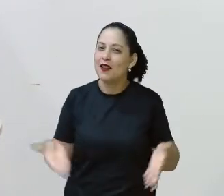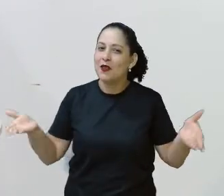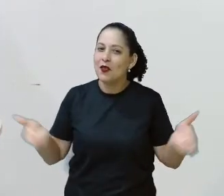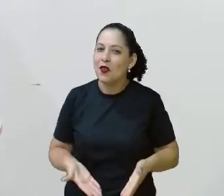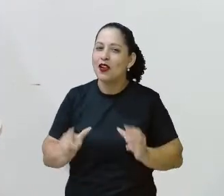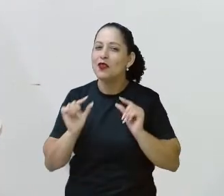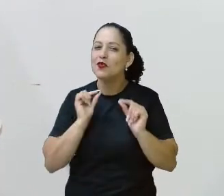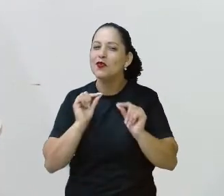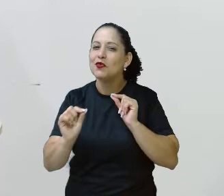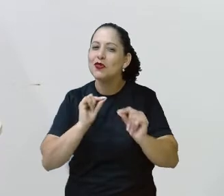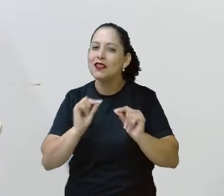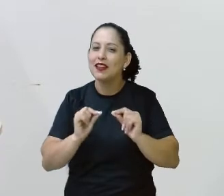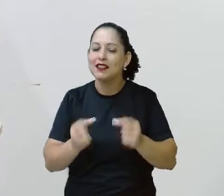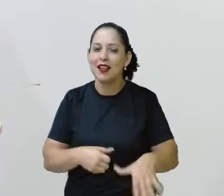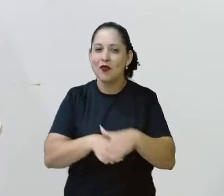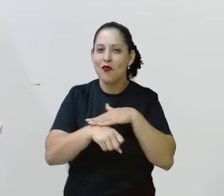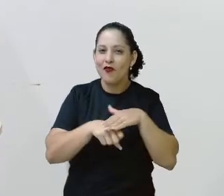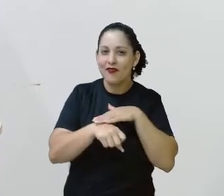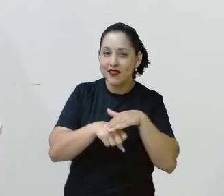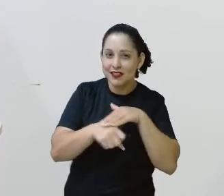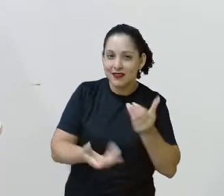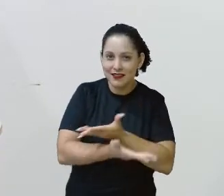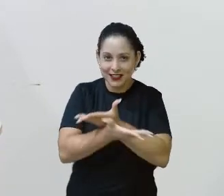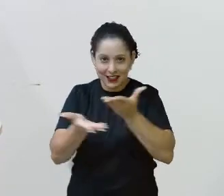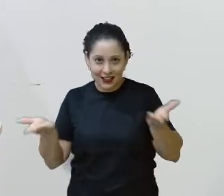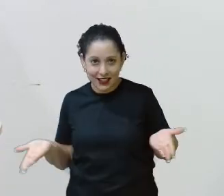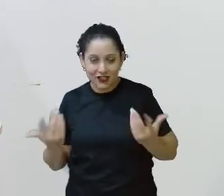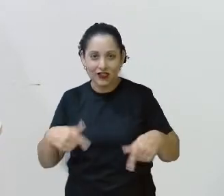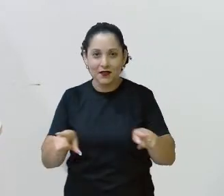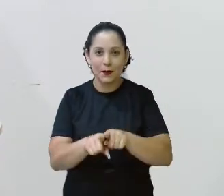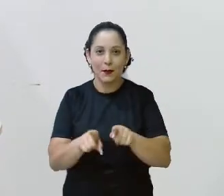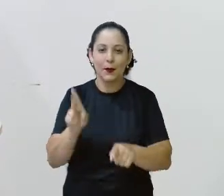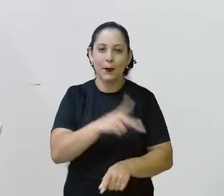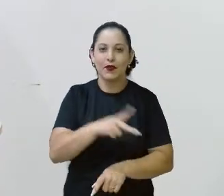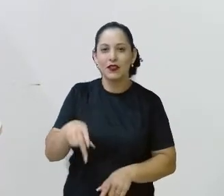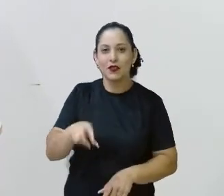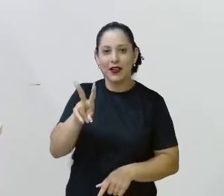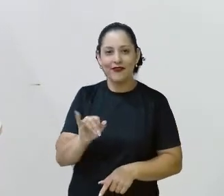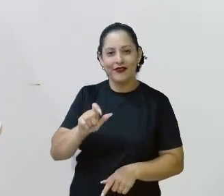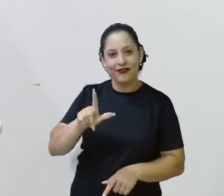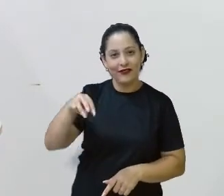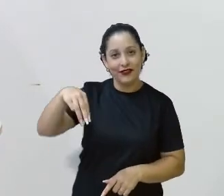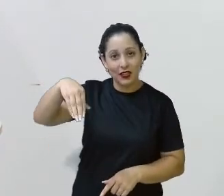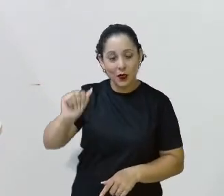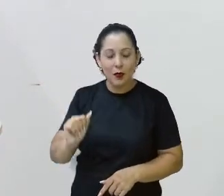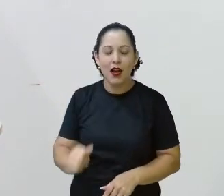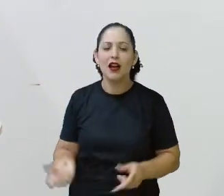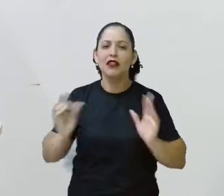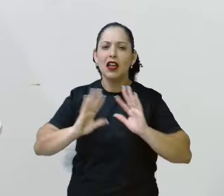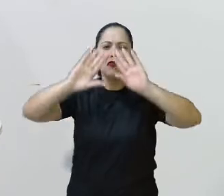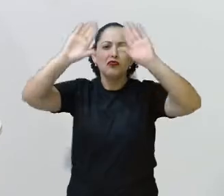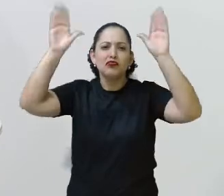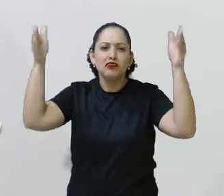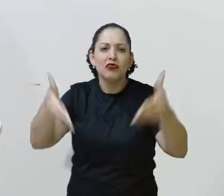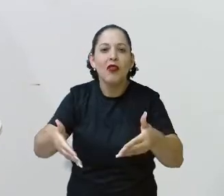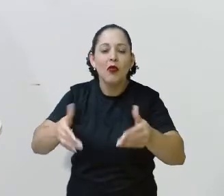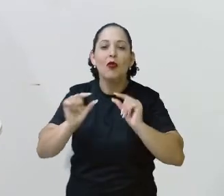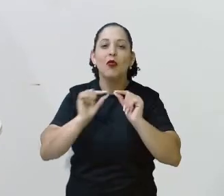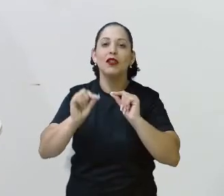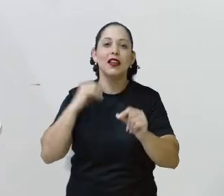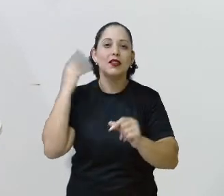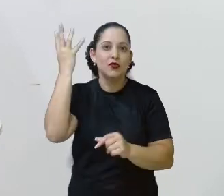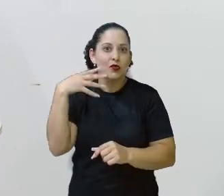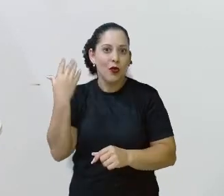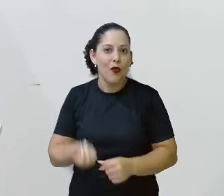momento, poder conversar um pouquinho com a professora Vilma a respeito da questão de som. Então, eu sou a professora Isabel, professora